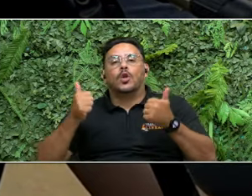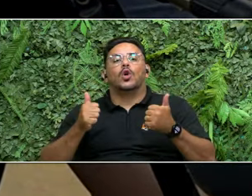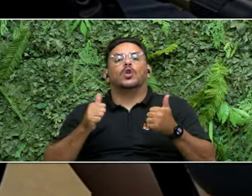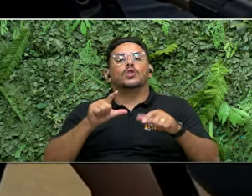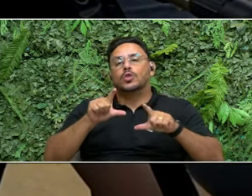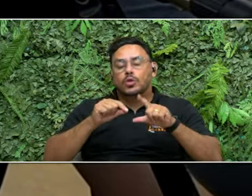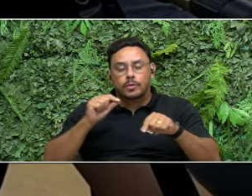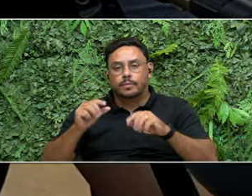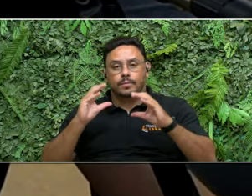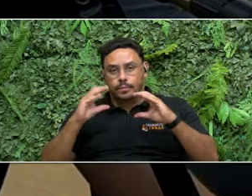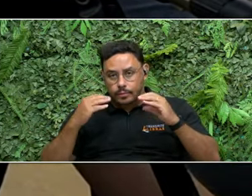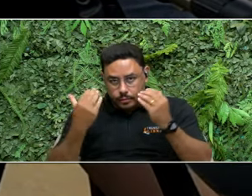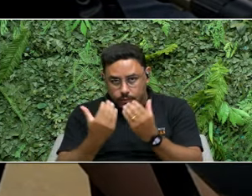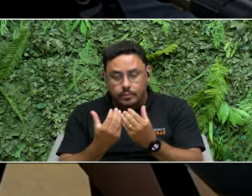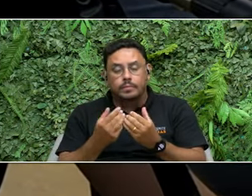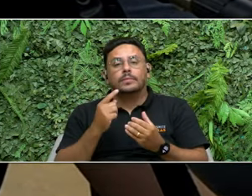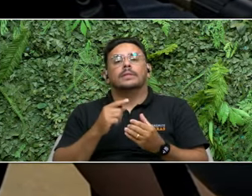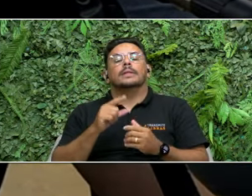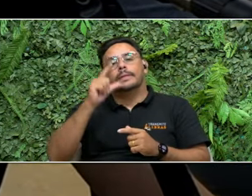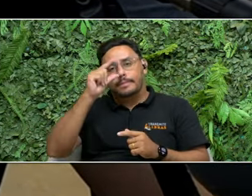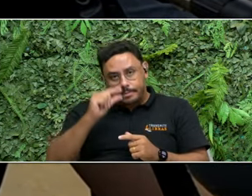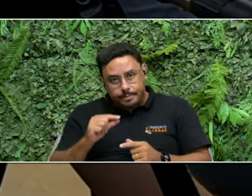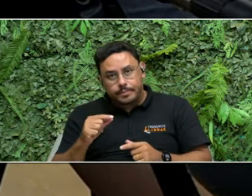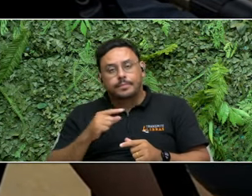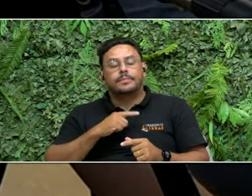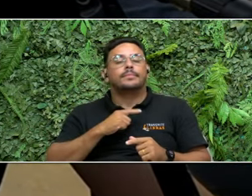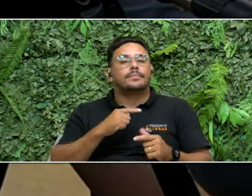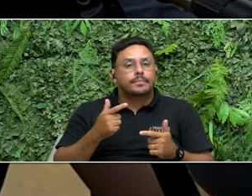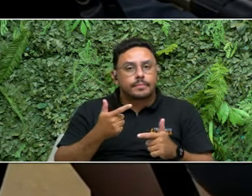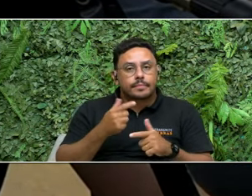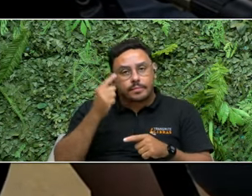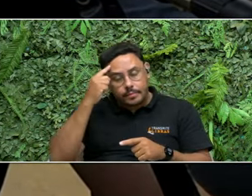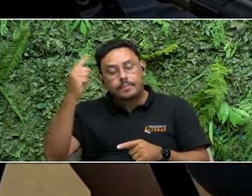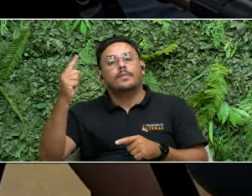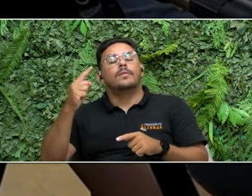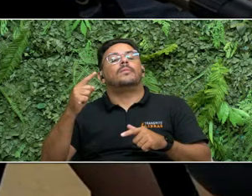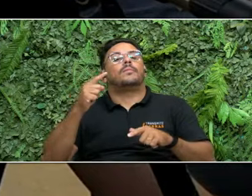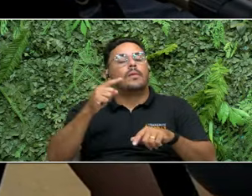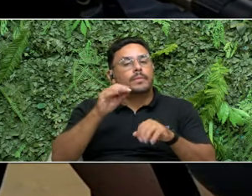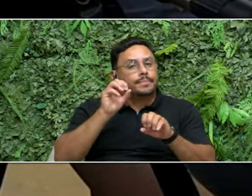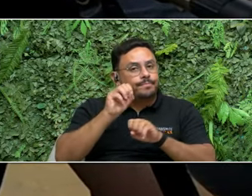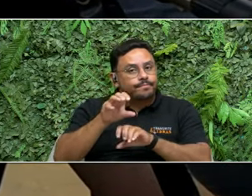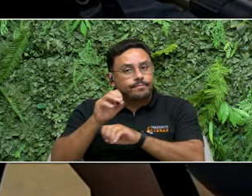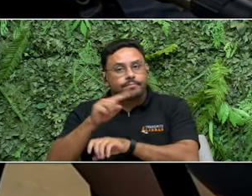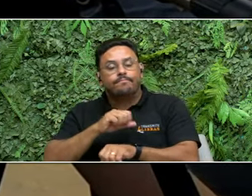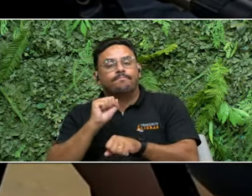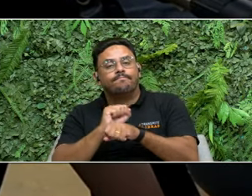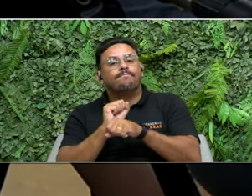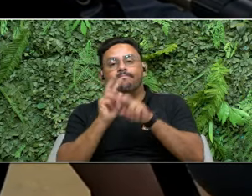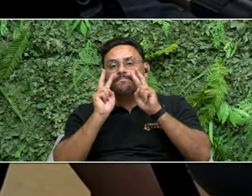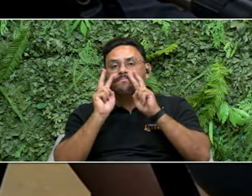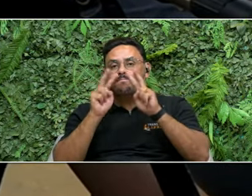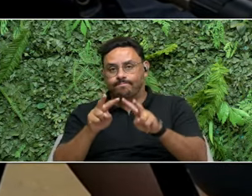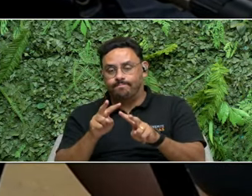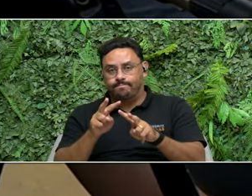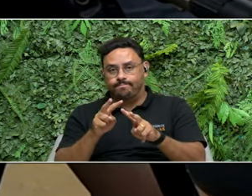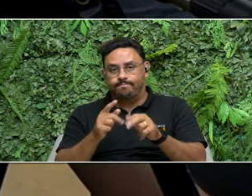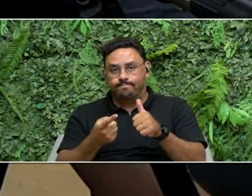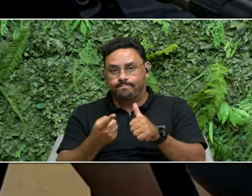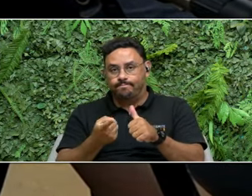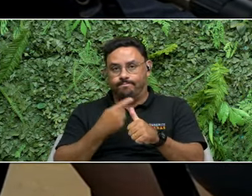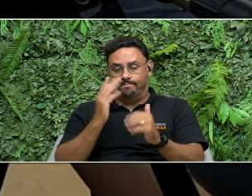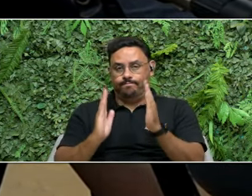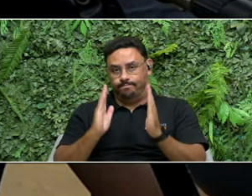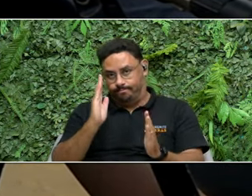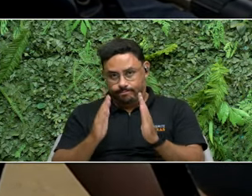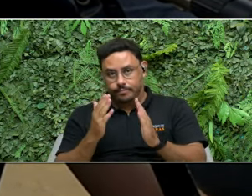no Mineirão mas muito menos da parte Tática da ideia do treinador o que a gente esperava a gente viu no primeiro tempo com algumas